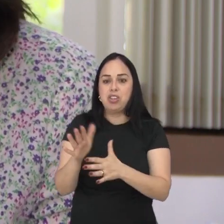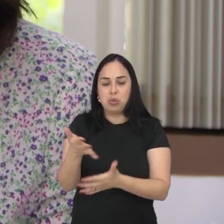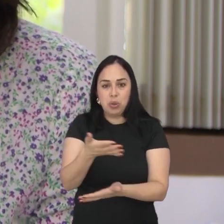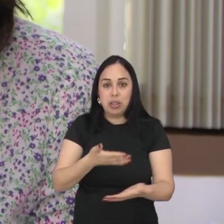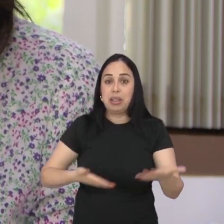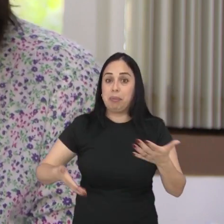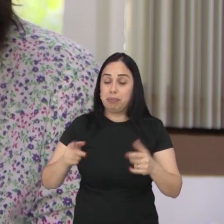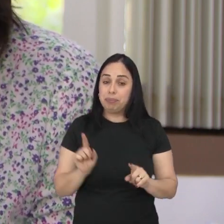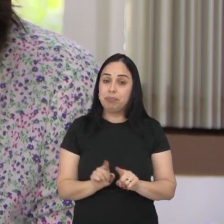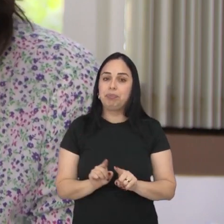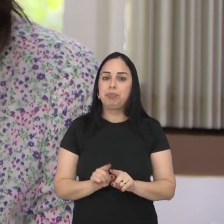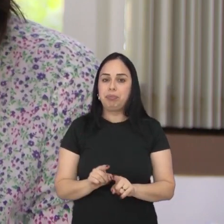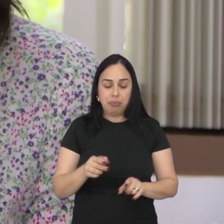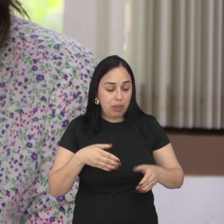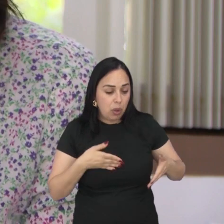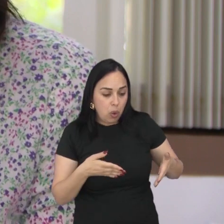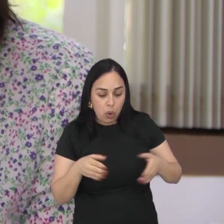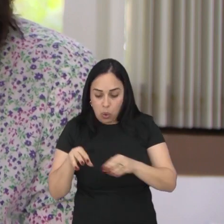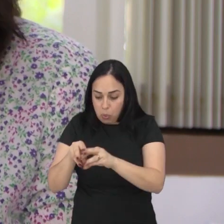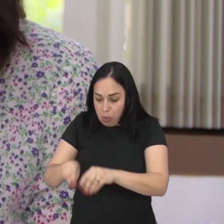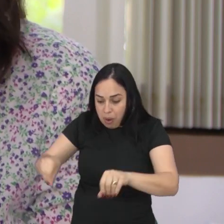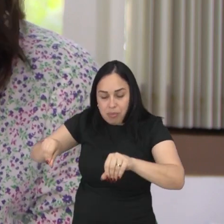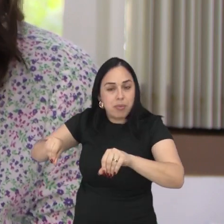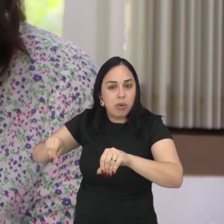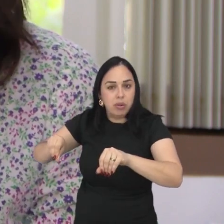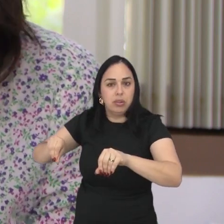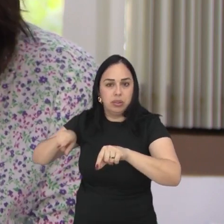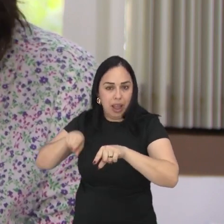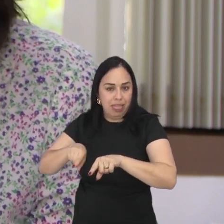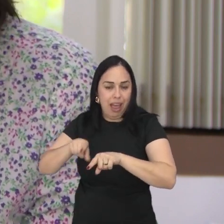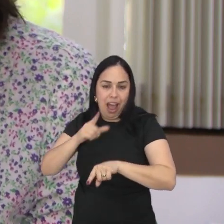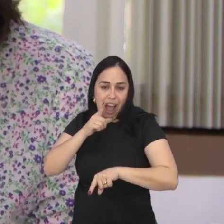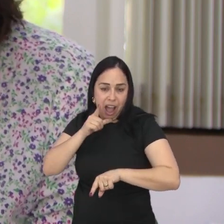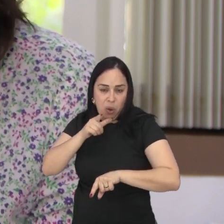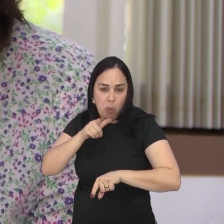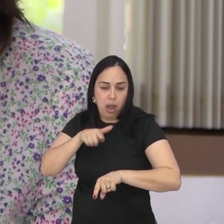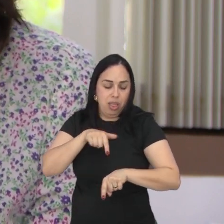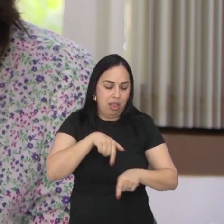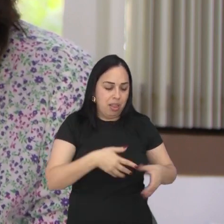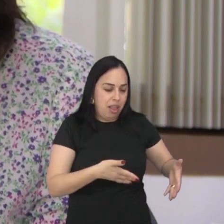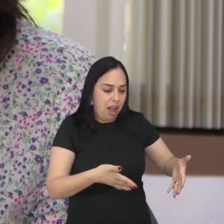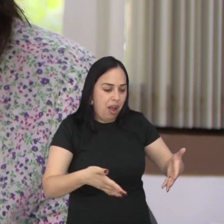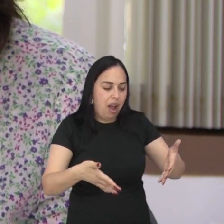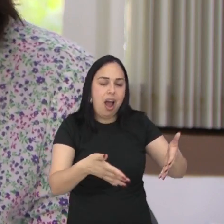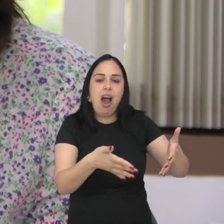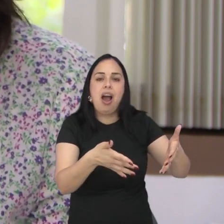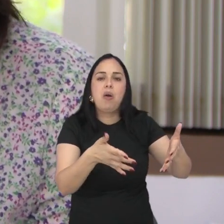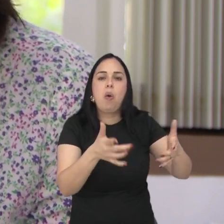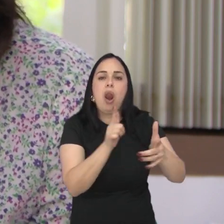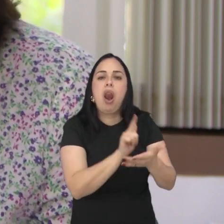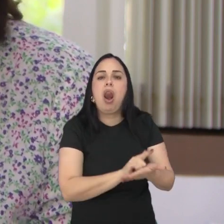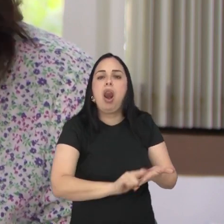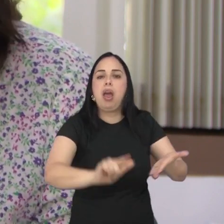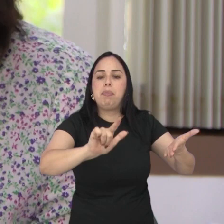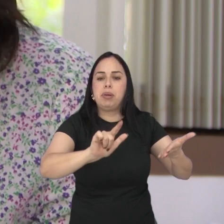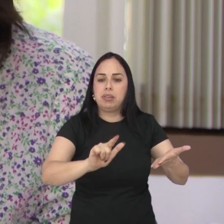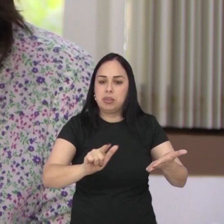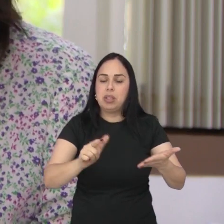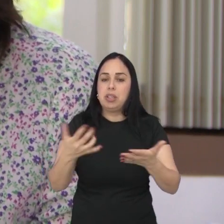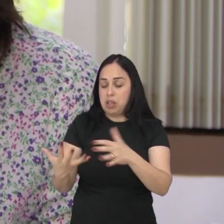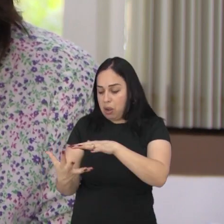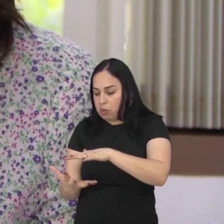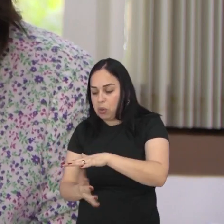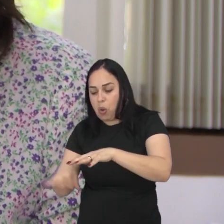ajuda a manutenção do lençol freático. Então, tanto preserva o solo, quanto possibilita, né, que a gente mantenha a qualidade das águas no nosso